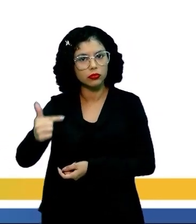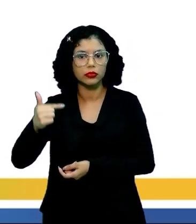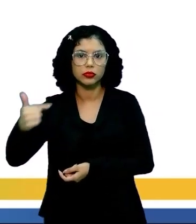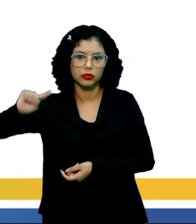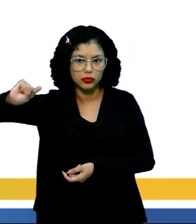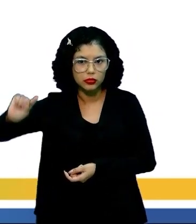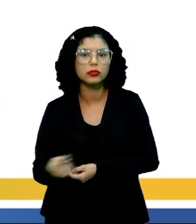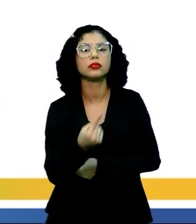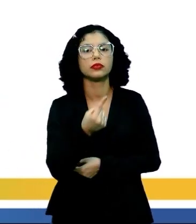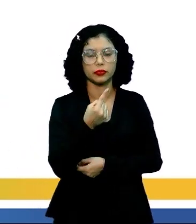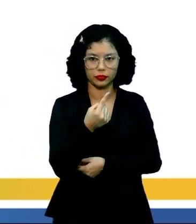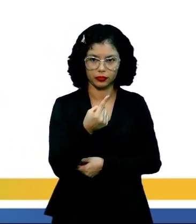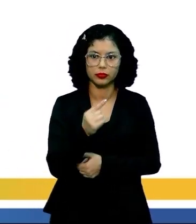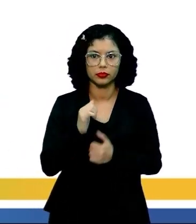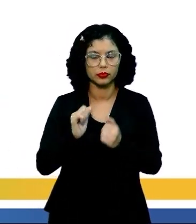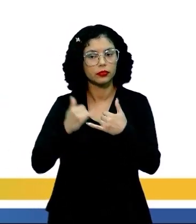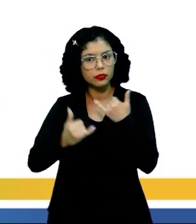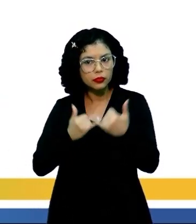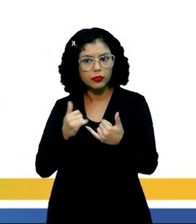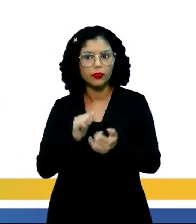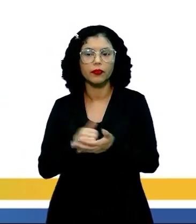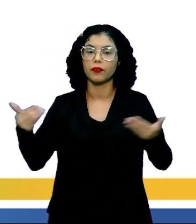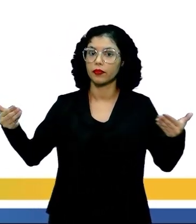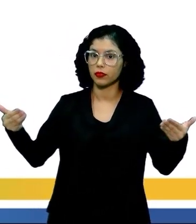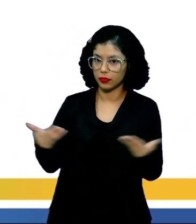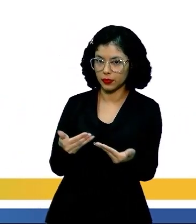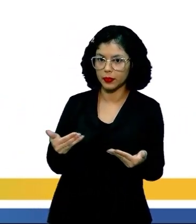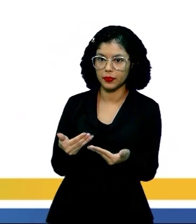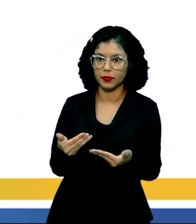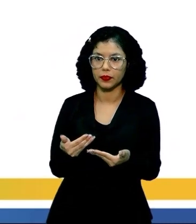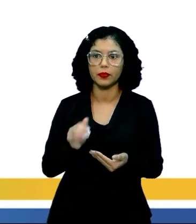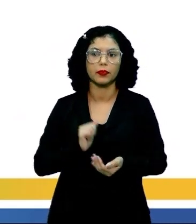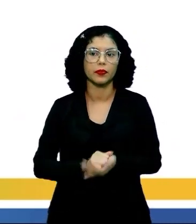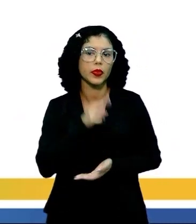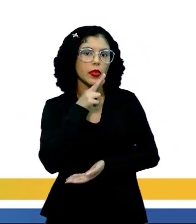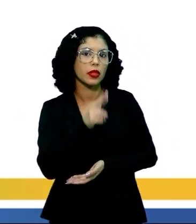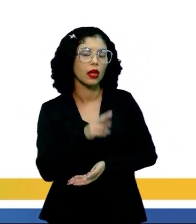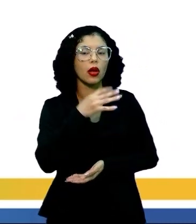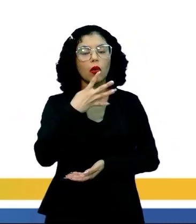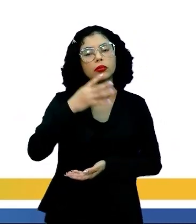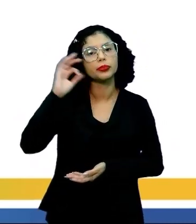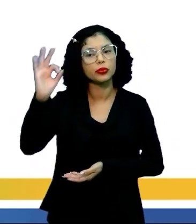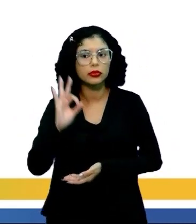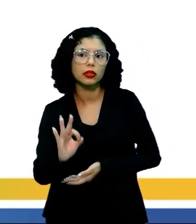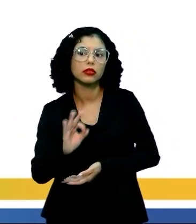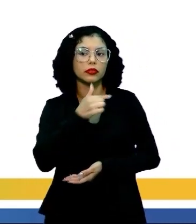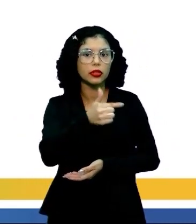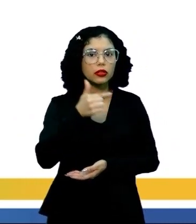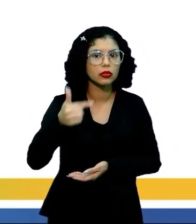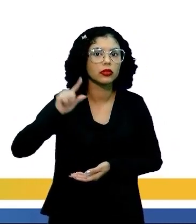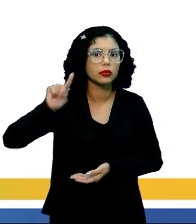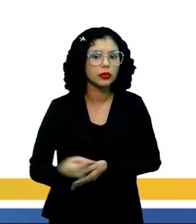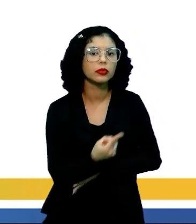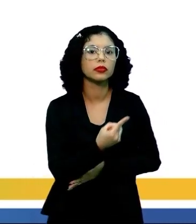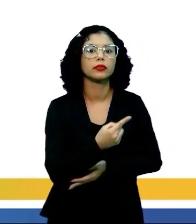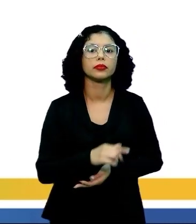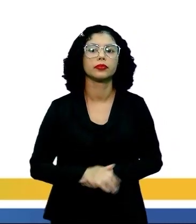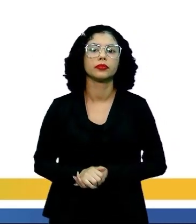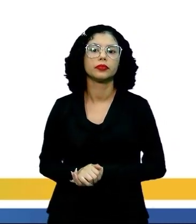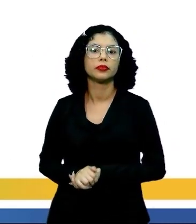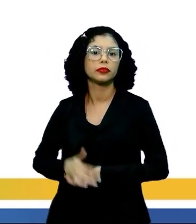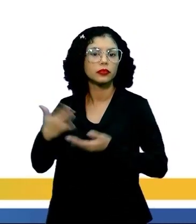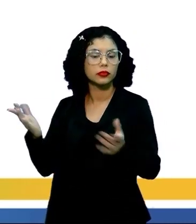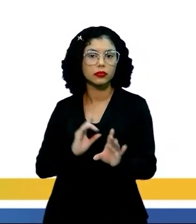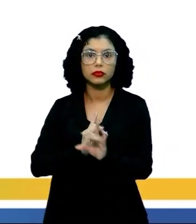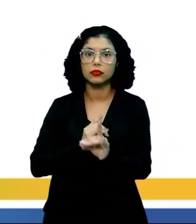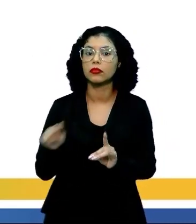o excedente foi de 22.000 brinquedos. Agora, calculando 4% de 22.000, eu